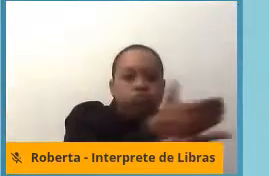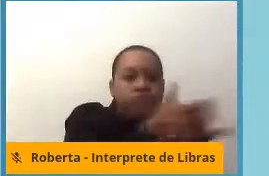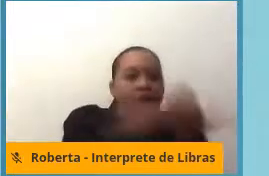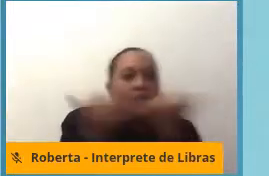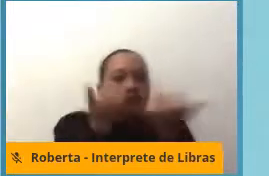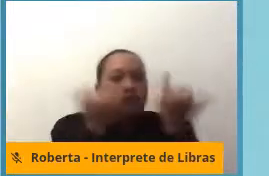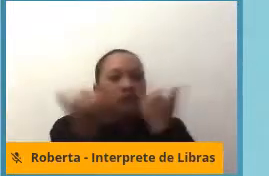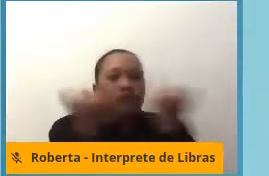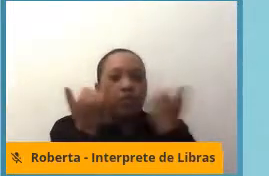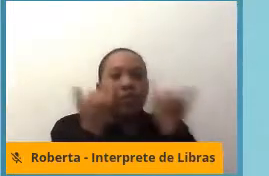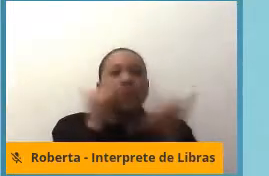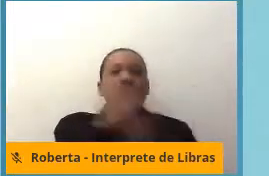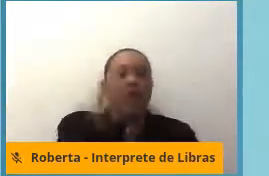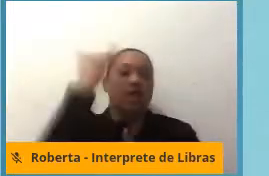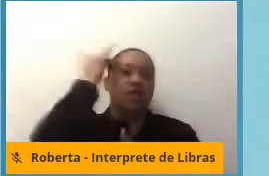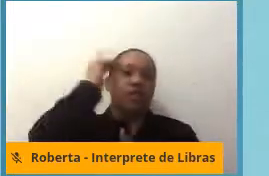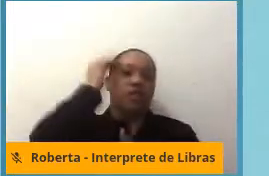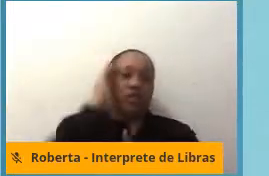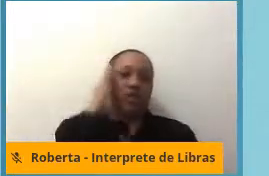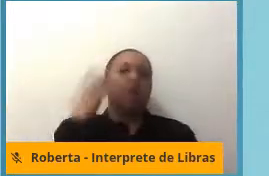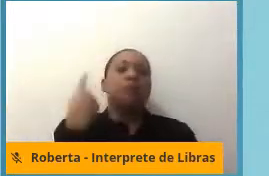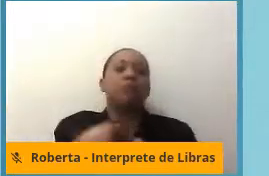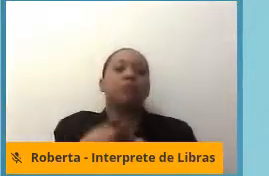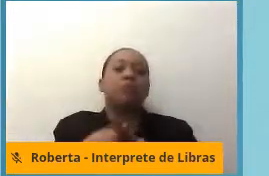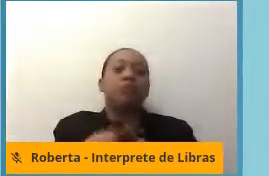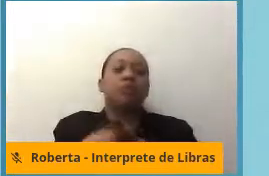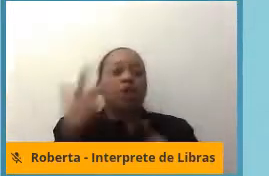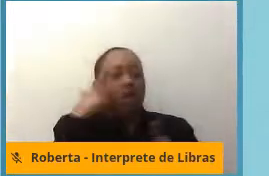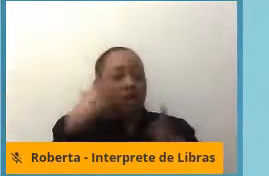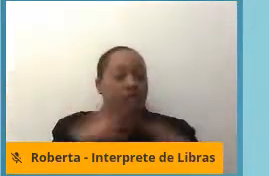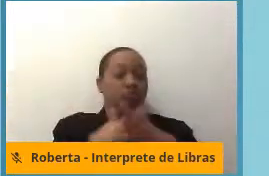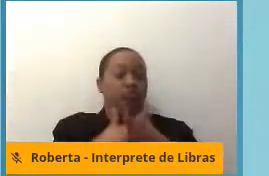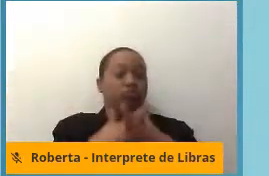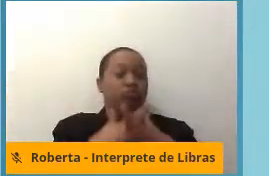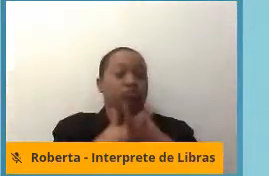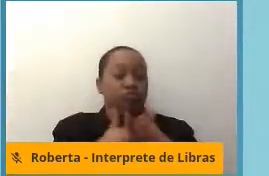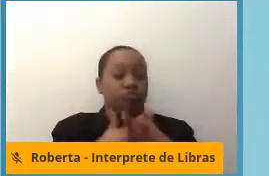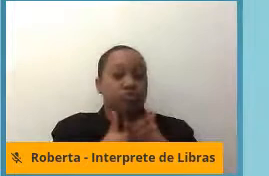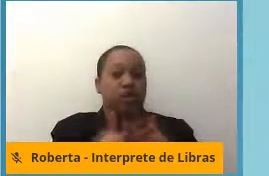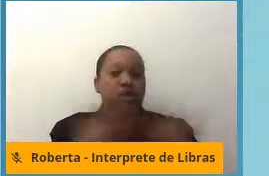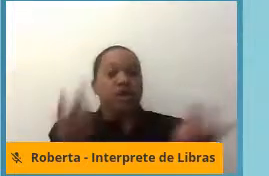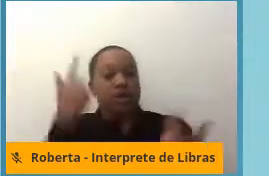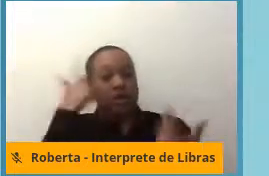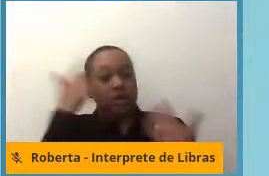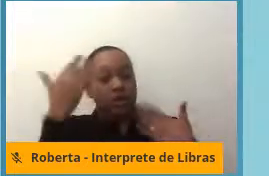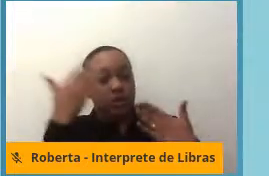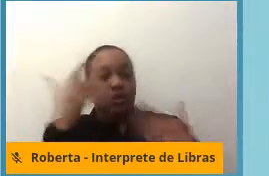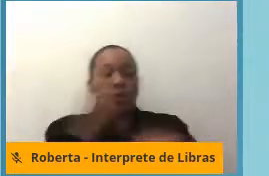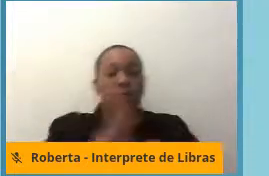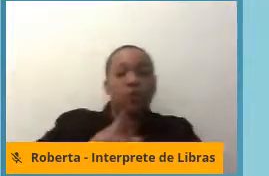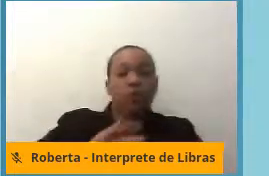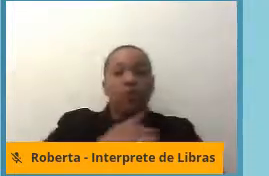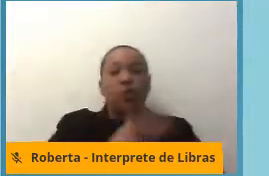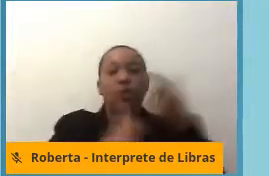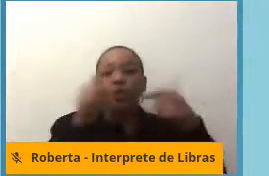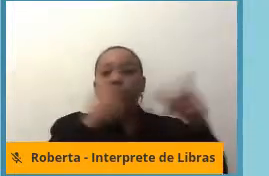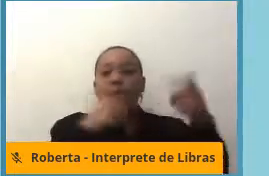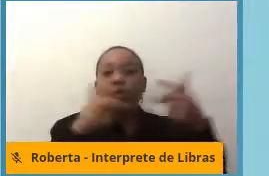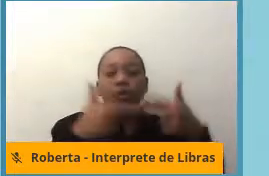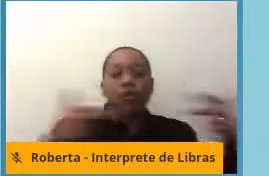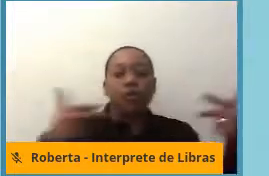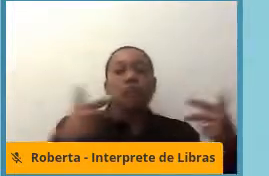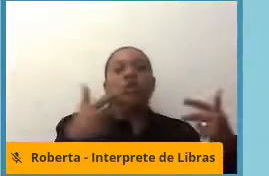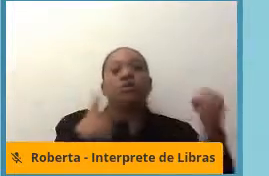meio confuso, porque a gente está esperando o quê? Uma leucopenia, uma linfopenia. Na verdade, nem esperava isso, mas a gente agora já está acostumado a esperar dessa forma.